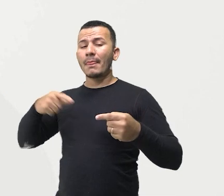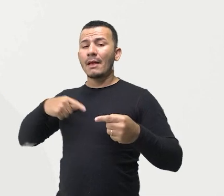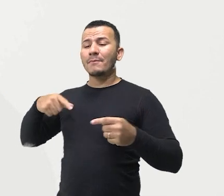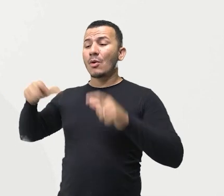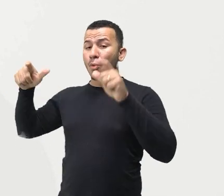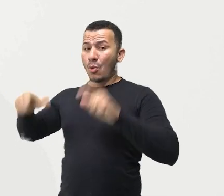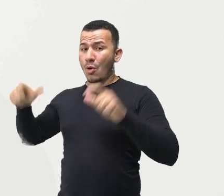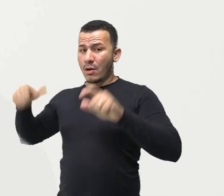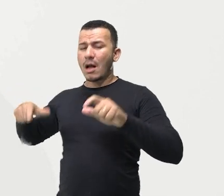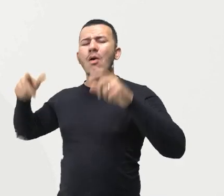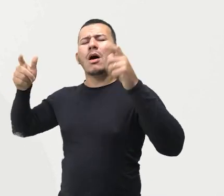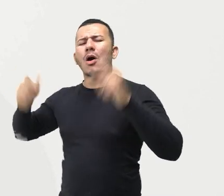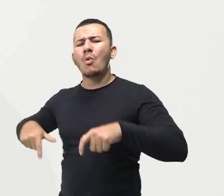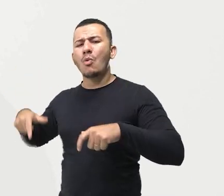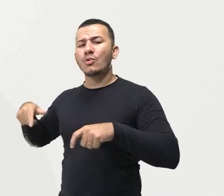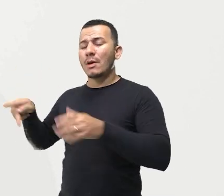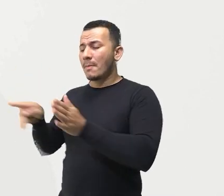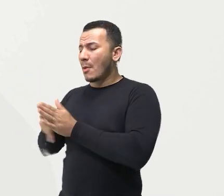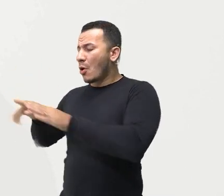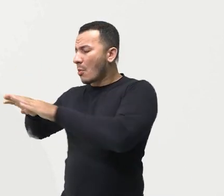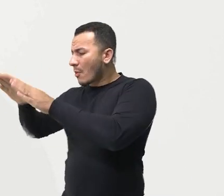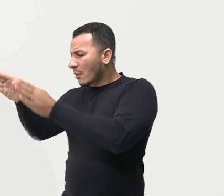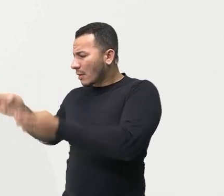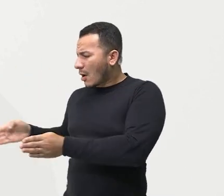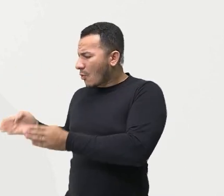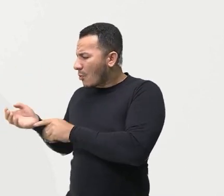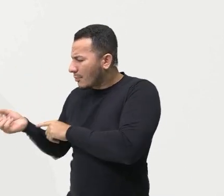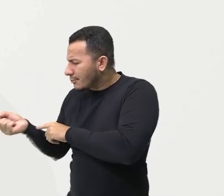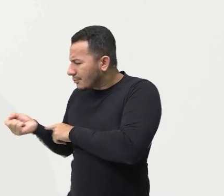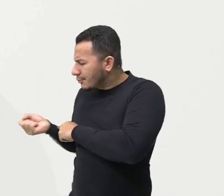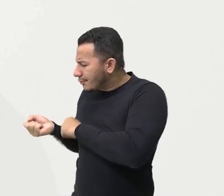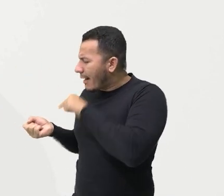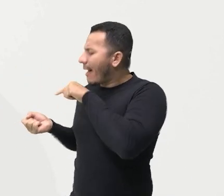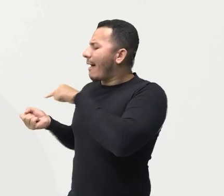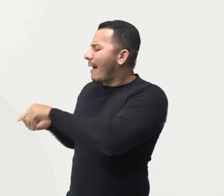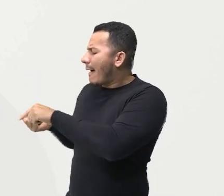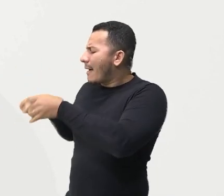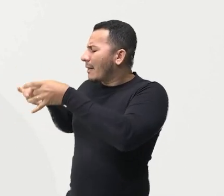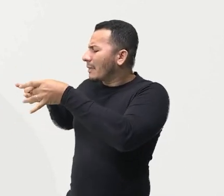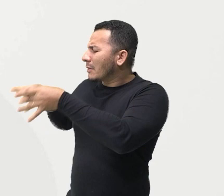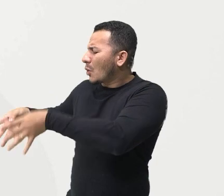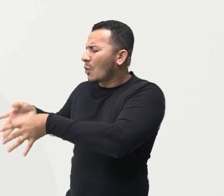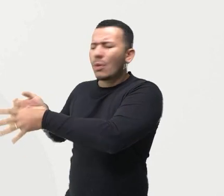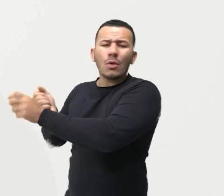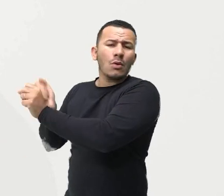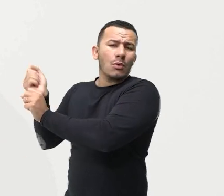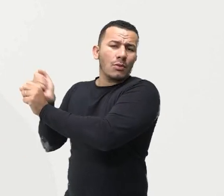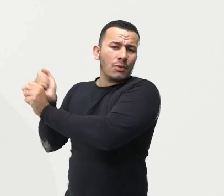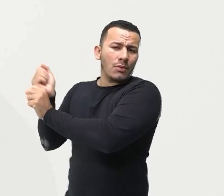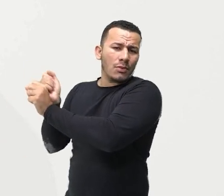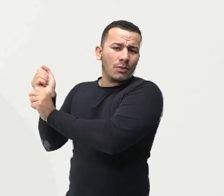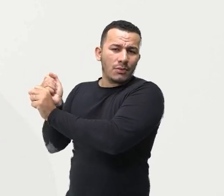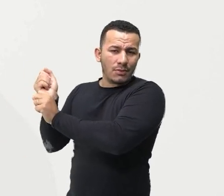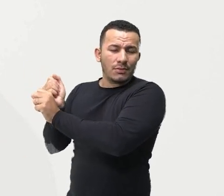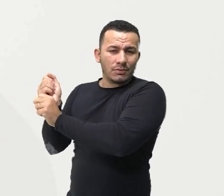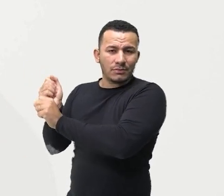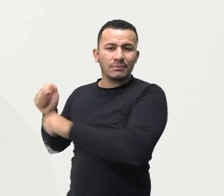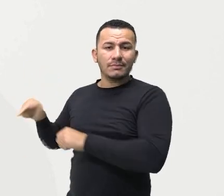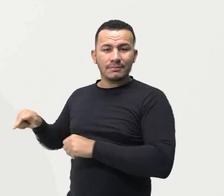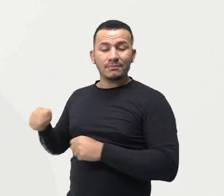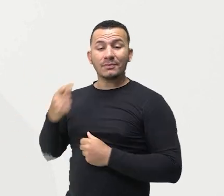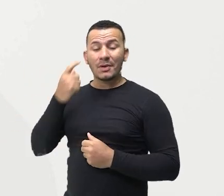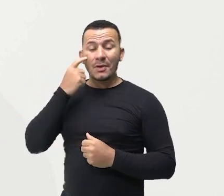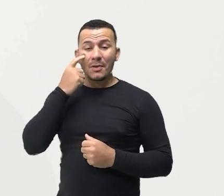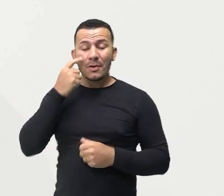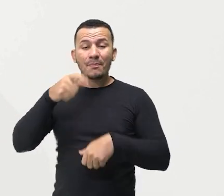disse o local, certo? E observem que ele diz, esquecida há décadas, olha só, olha